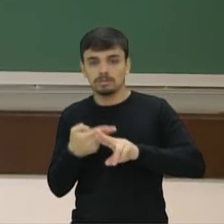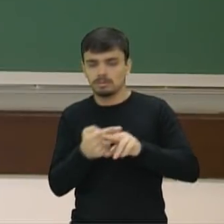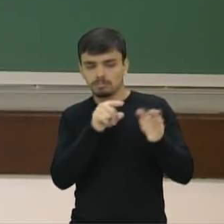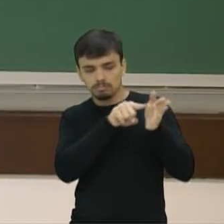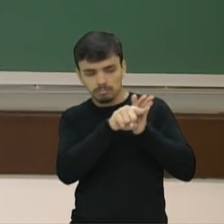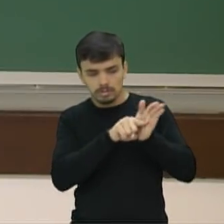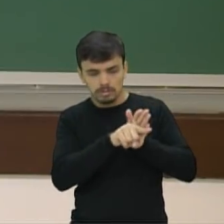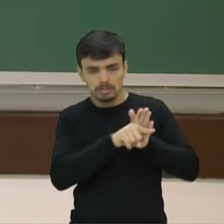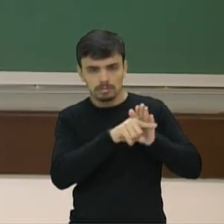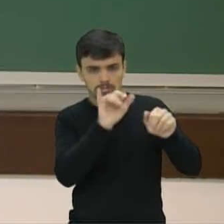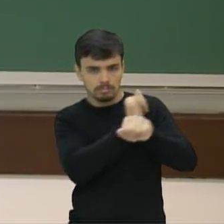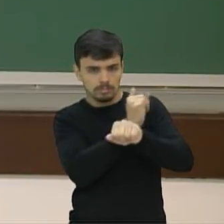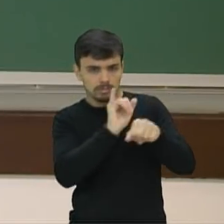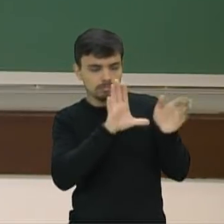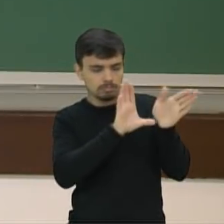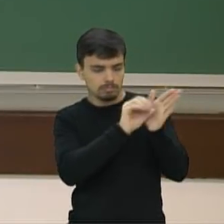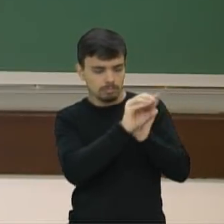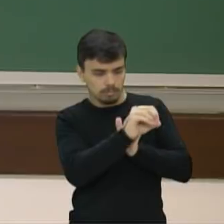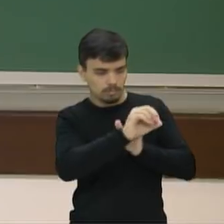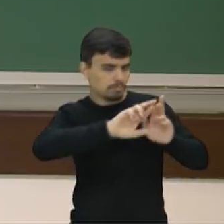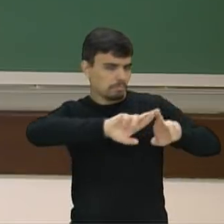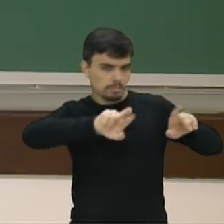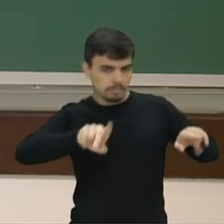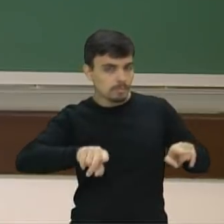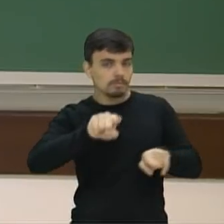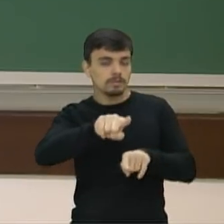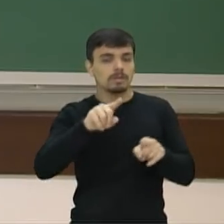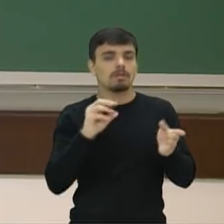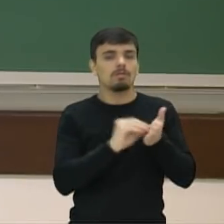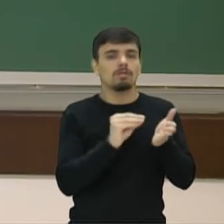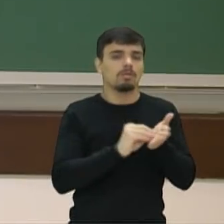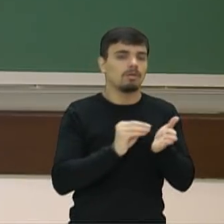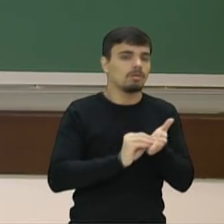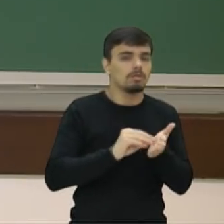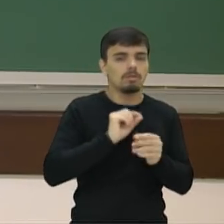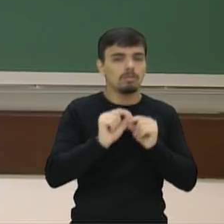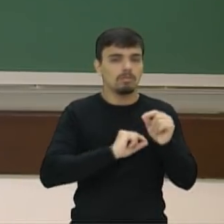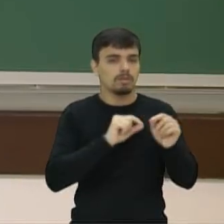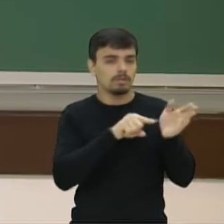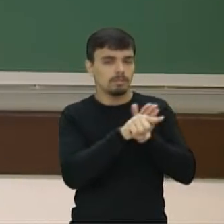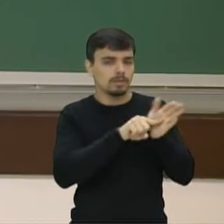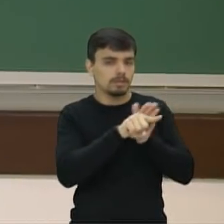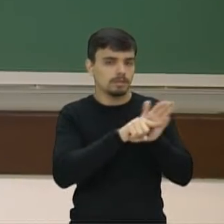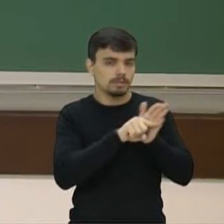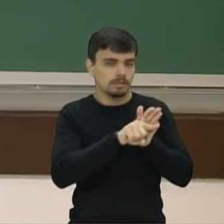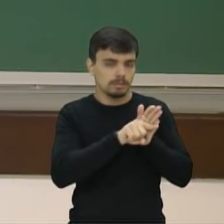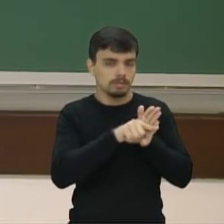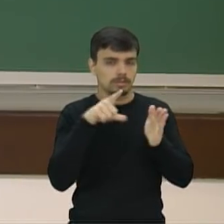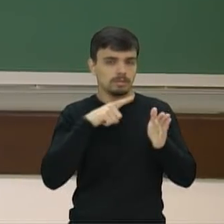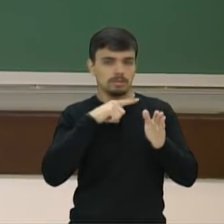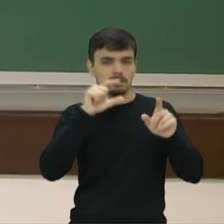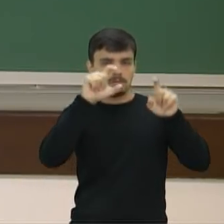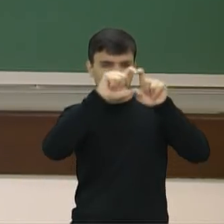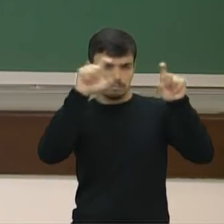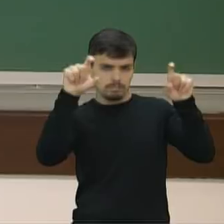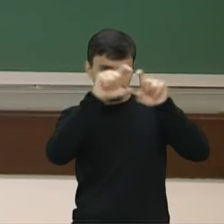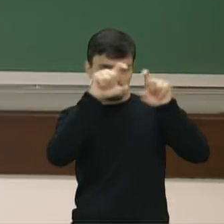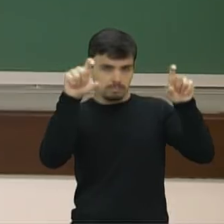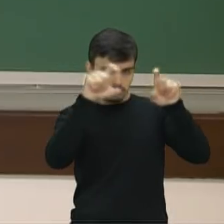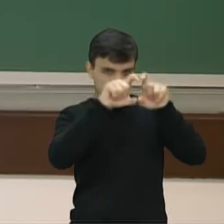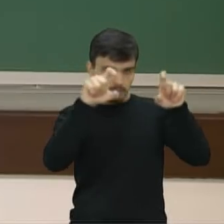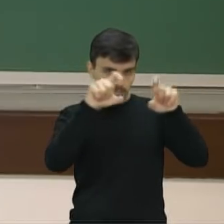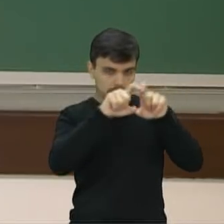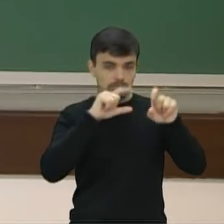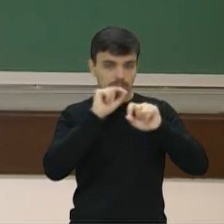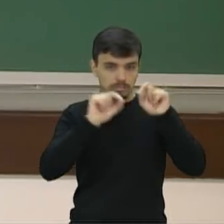busca, como o Google ou outras, você coloca lá uma determinada pesquisa, aparecem lá em cima no começo links